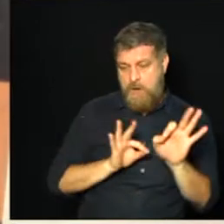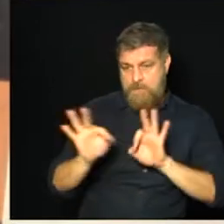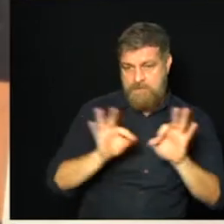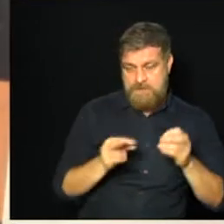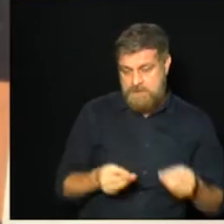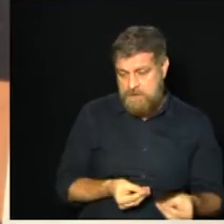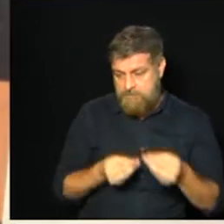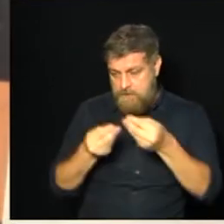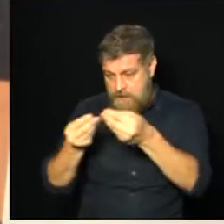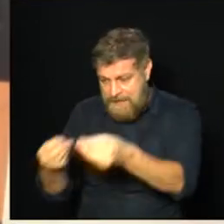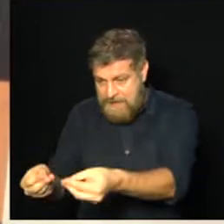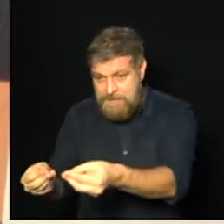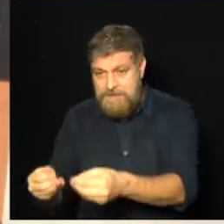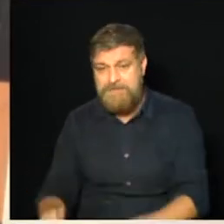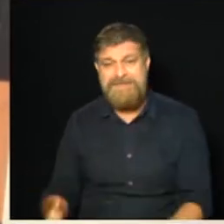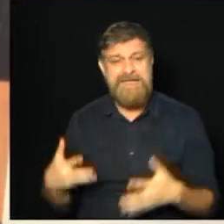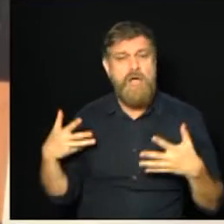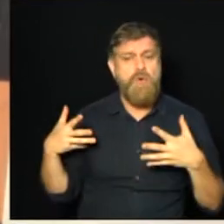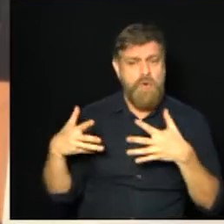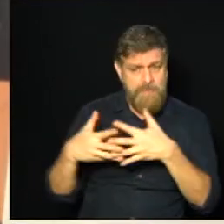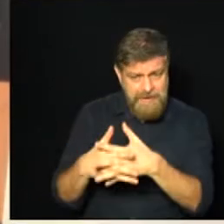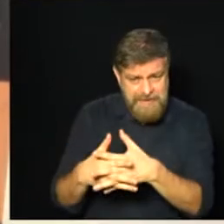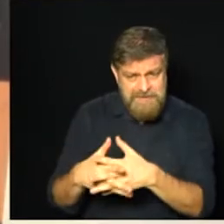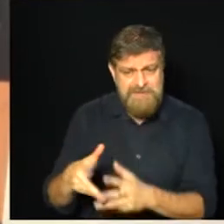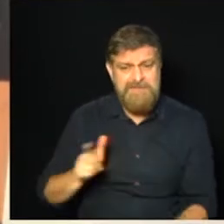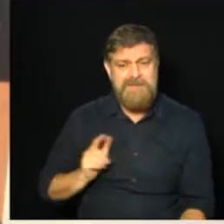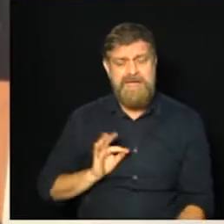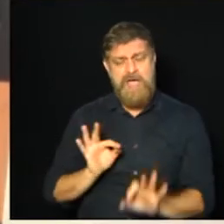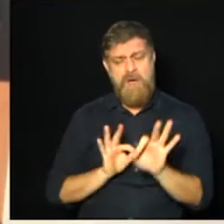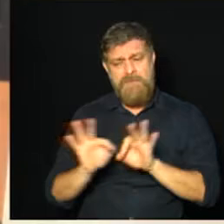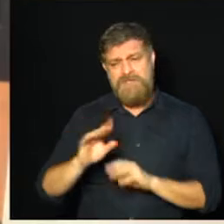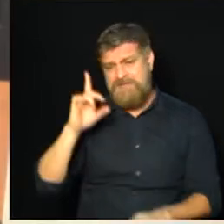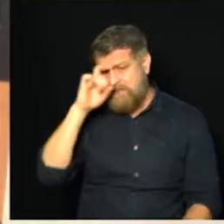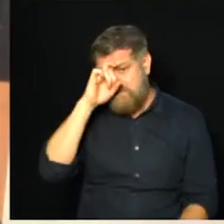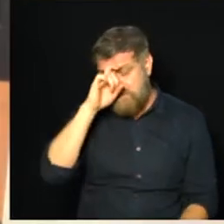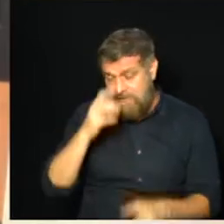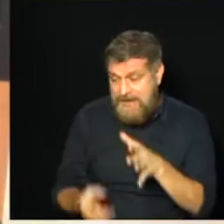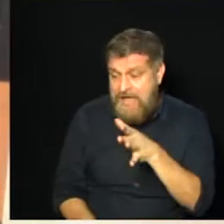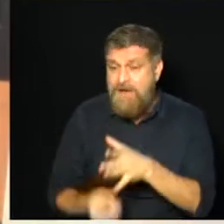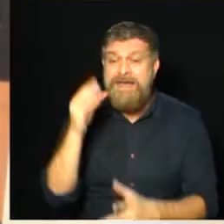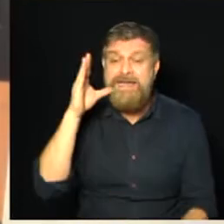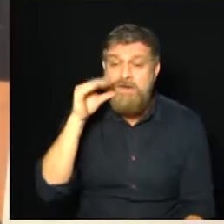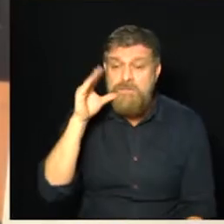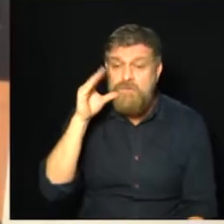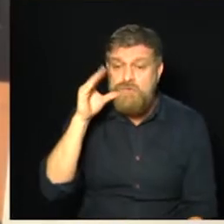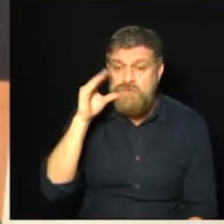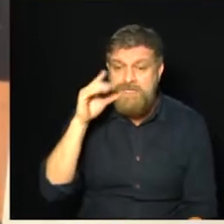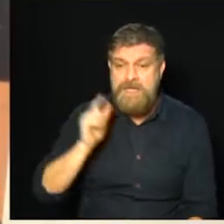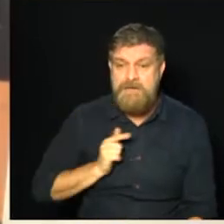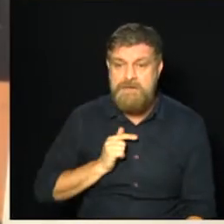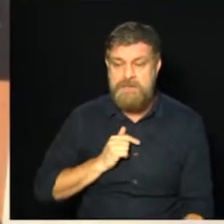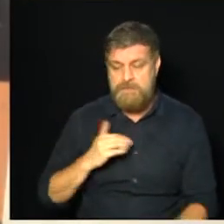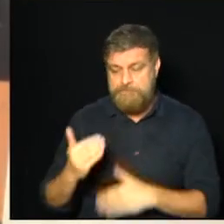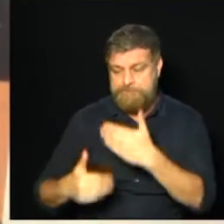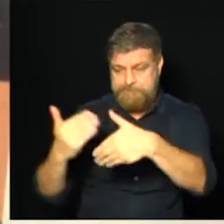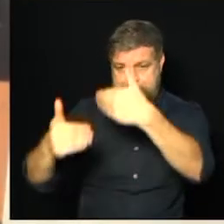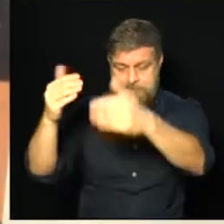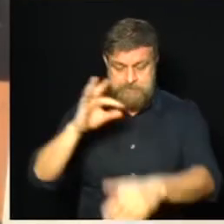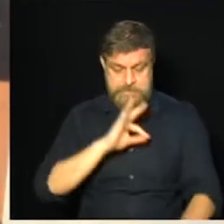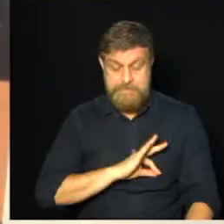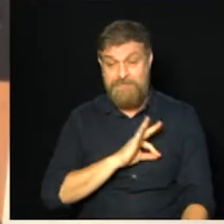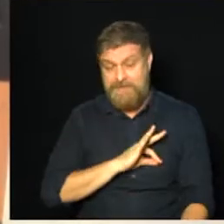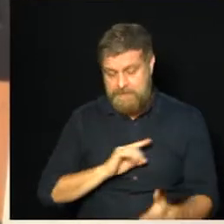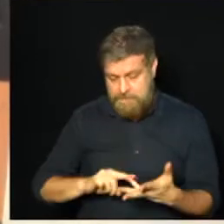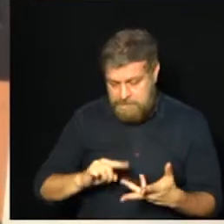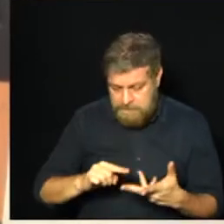para o município, mas é complexo, é um projeto muito difícil, porque eu não crio só o cargo, eu crio toda uma carreira para o funcionalismo. Então, a gente